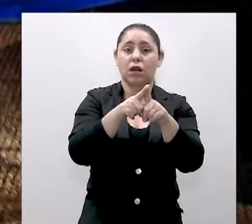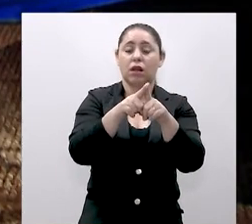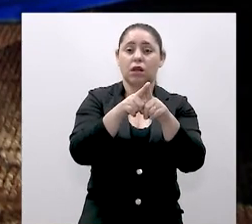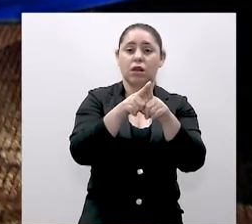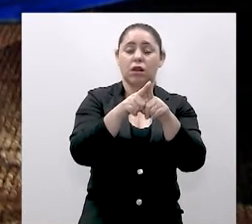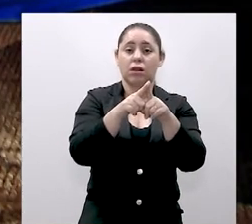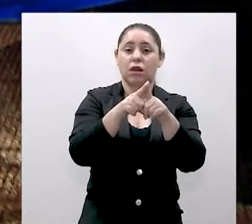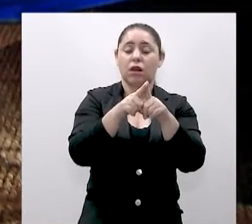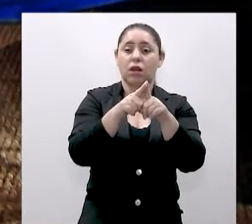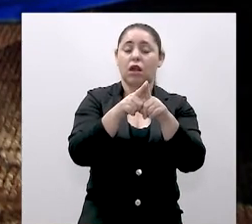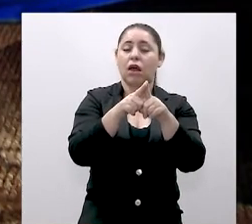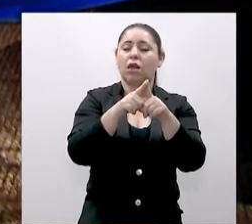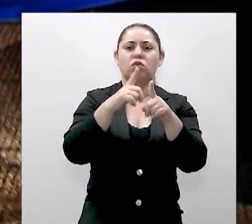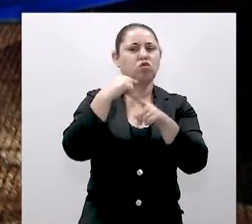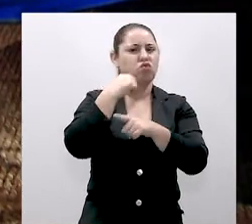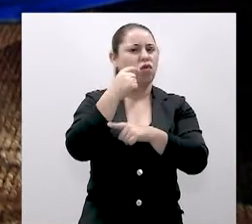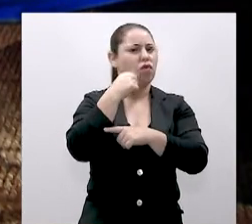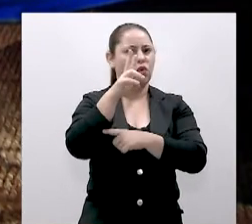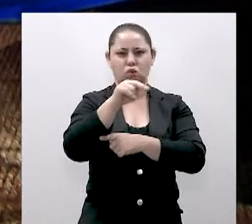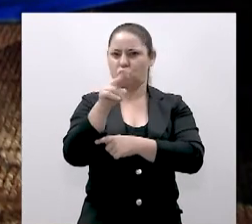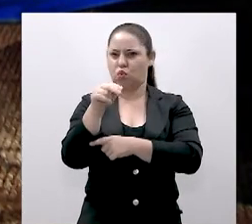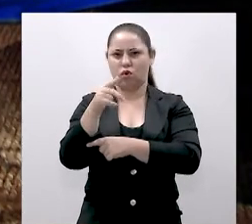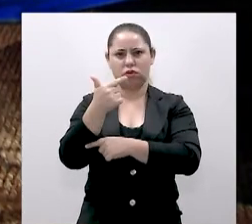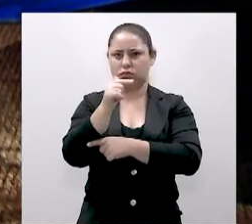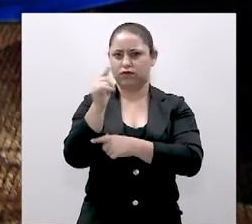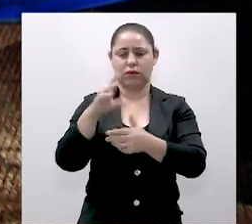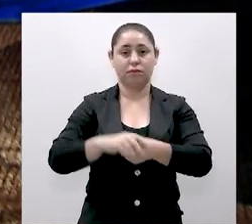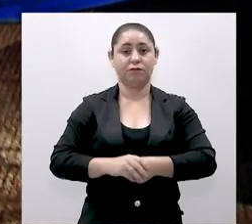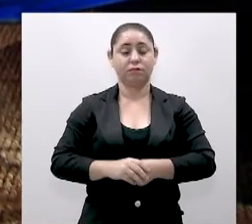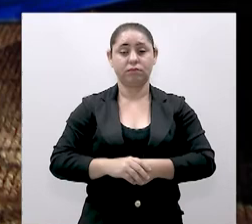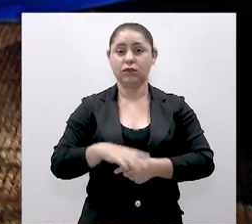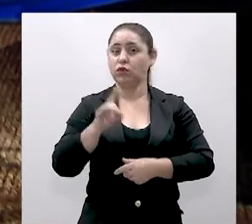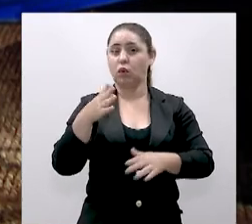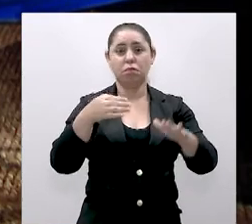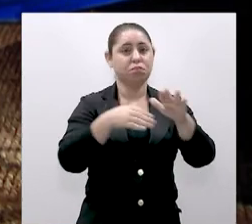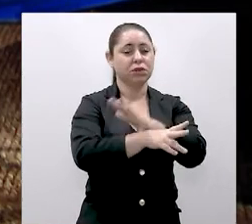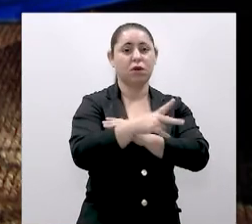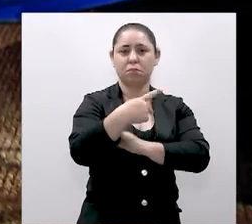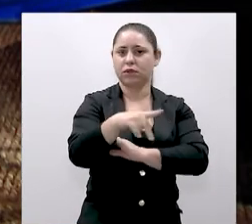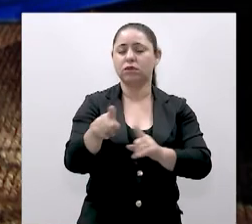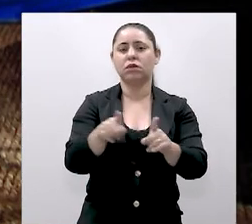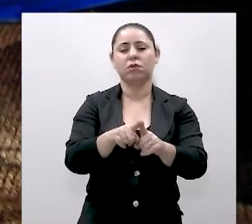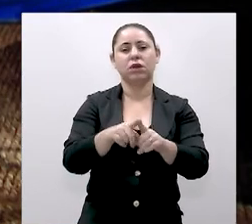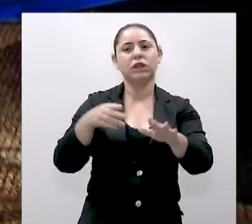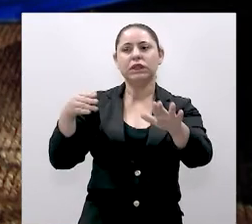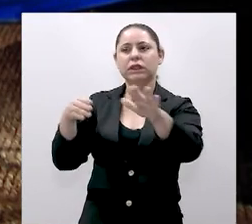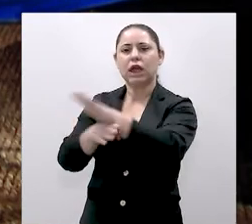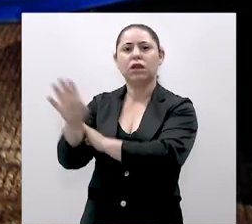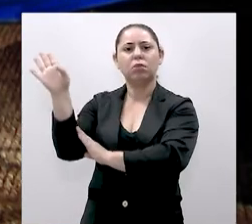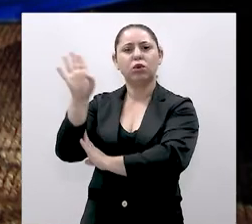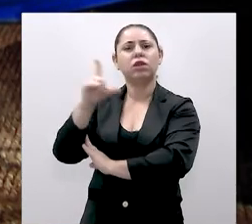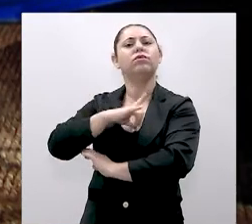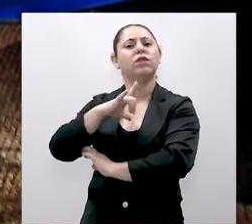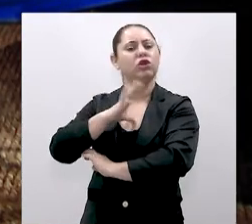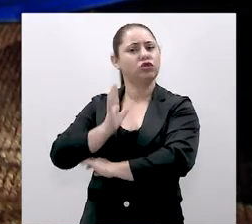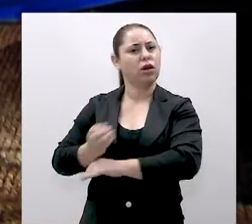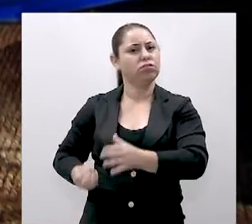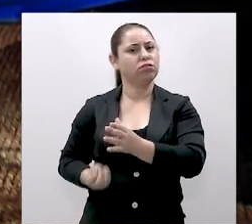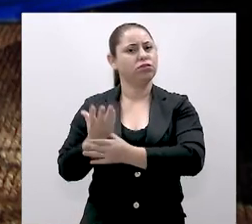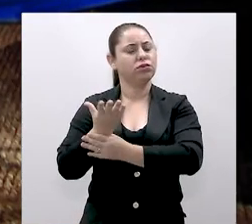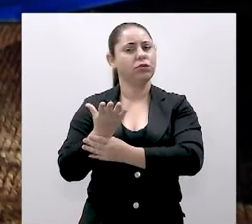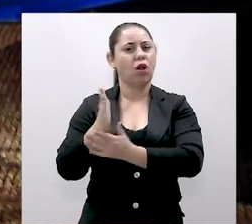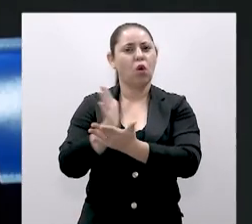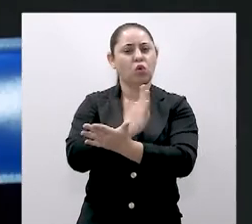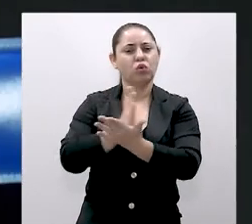cerrado também né eu não tenho dúvida nenhuma eu sempre me bate nisso e não só saída para o Paraguai a de saída para